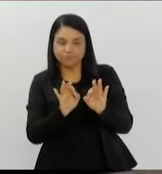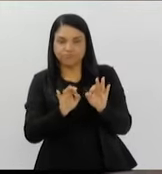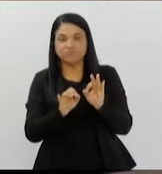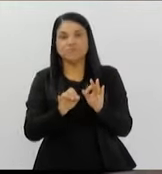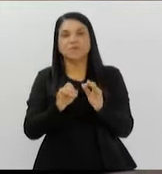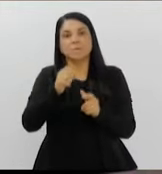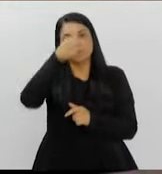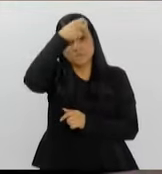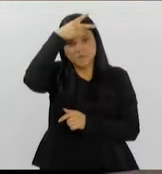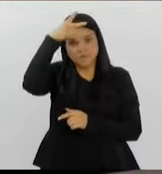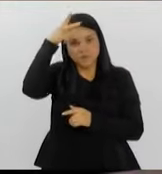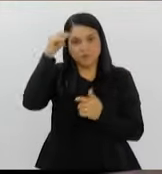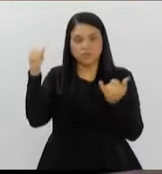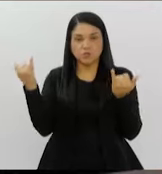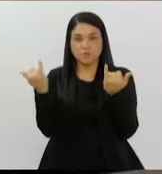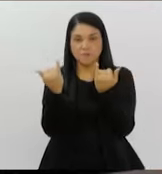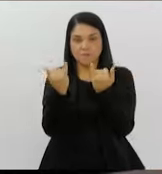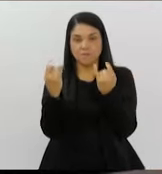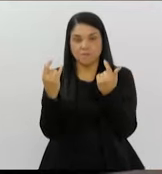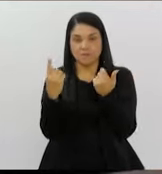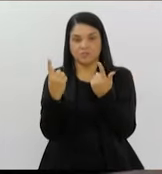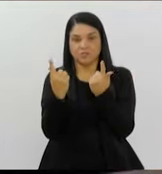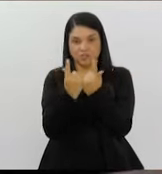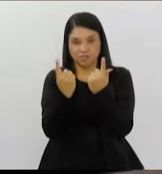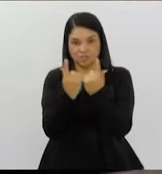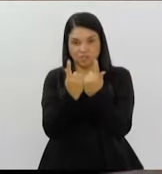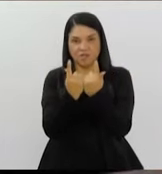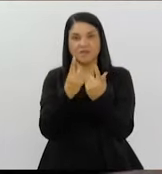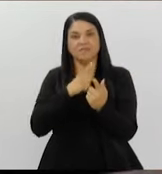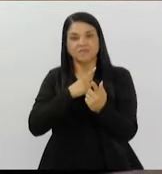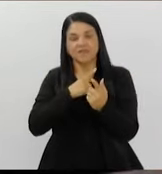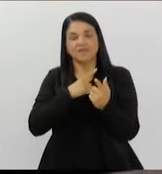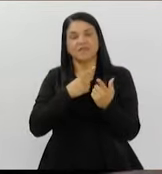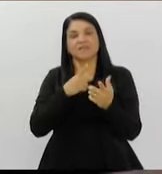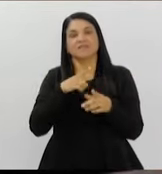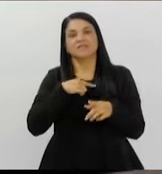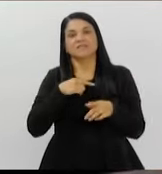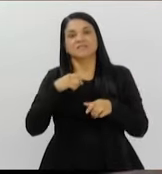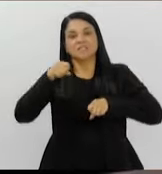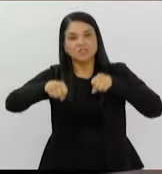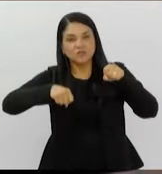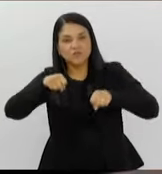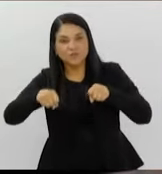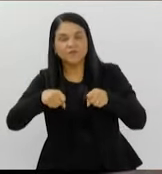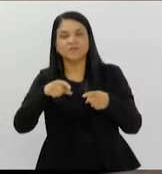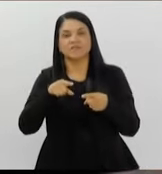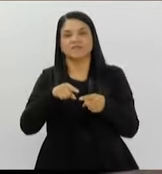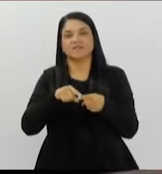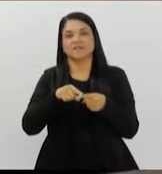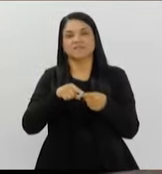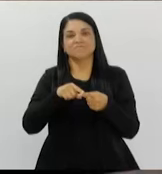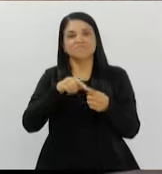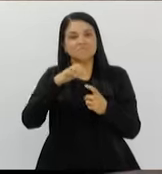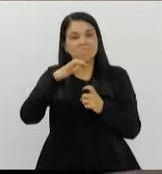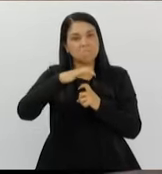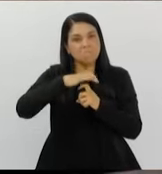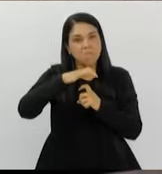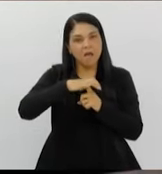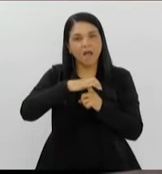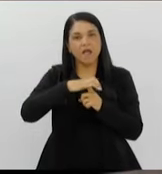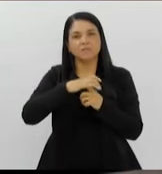Magé. Um parque com deck, um parque com ciclovia, um parque que contempla todo um